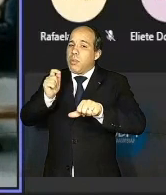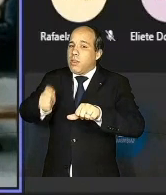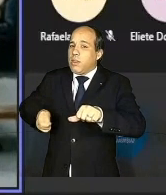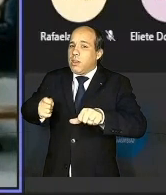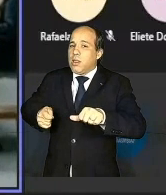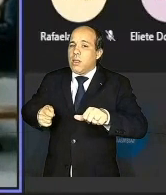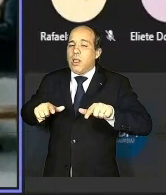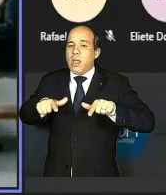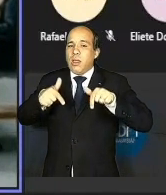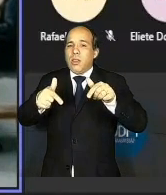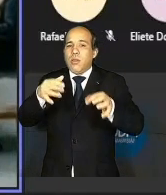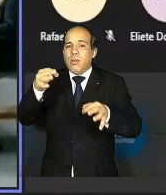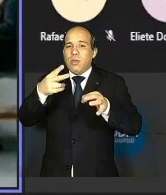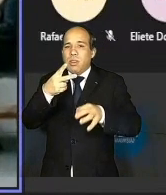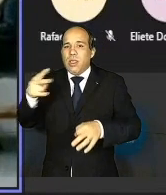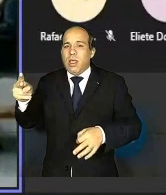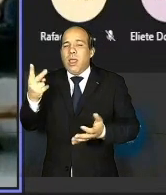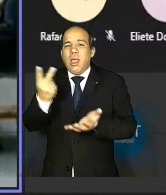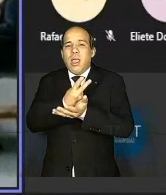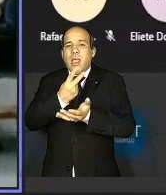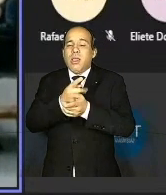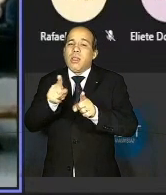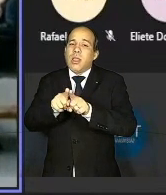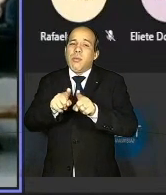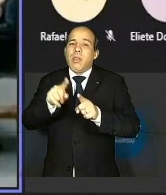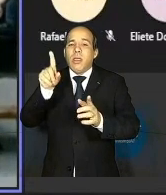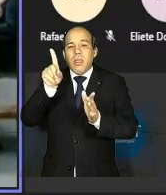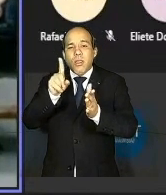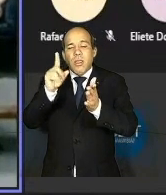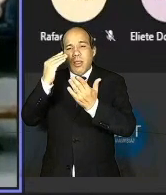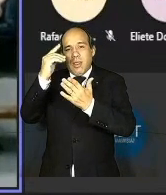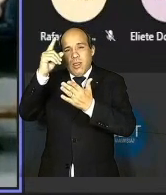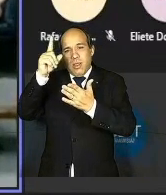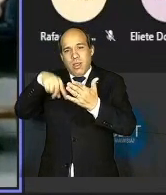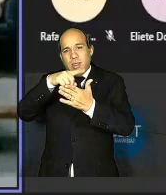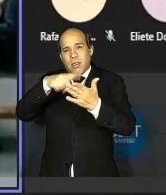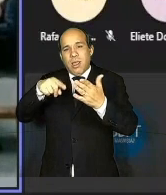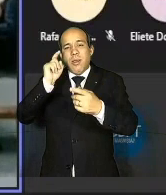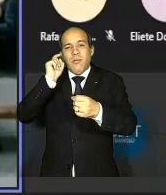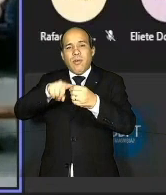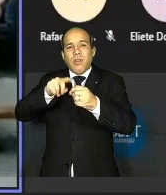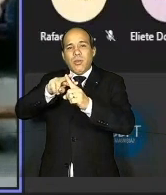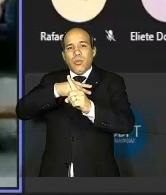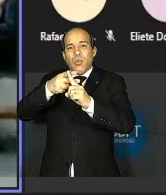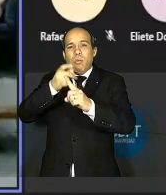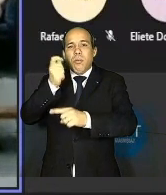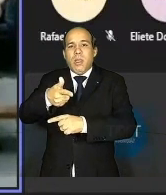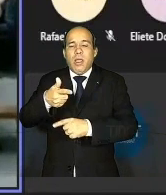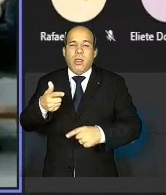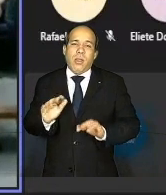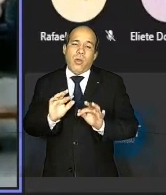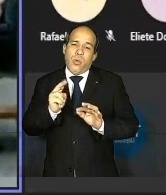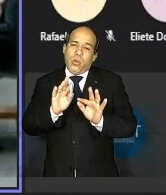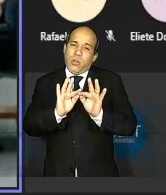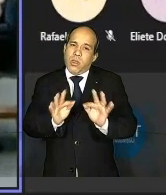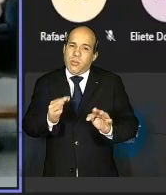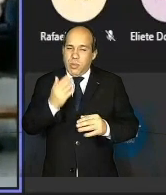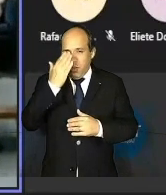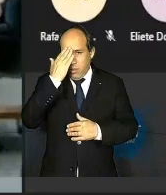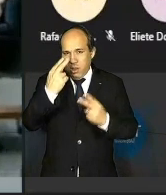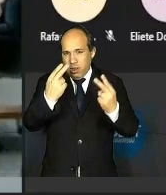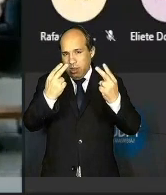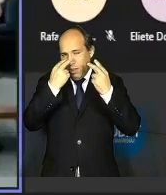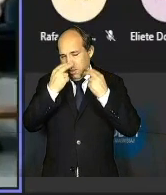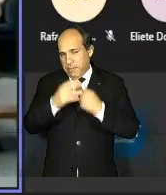para reformar a sentença de modo a julgar a ação improcedente ou, ao menos, afastar a repetição de indébito de forma simples ou em